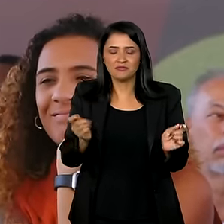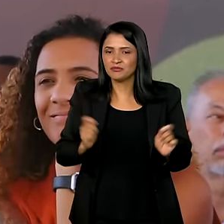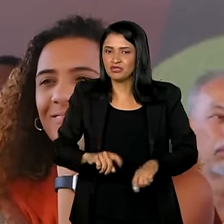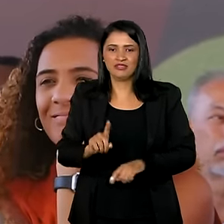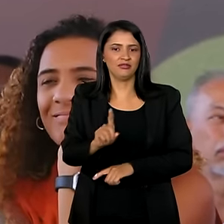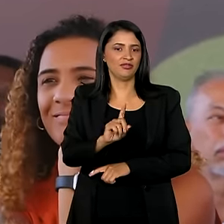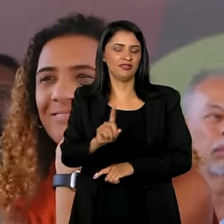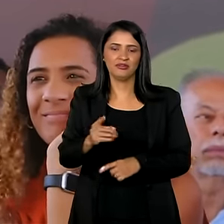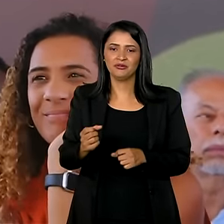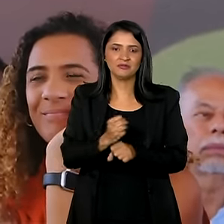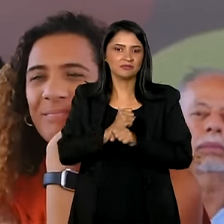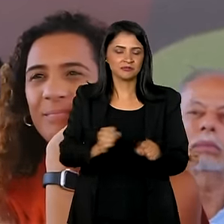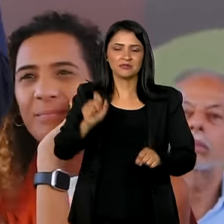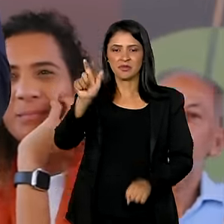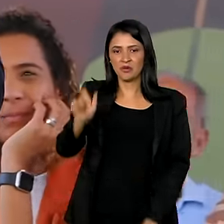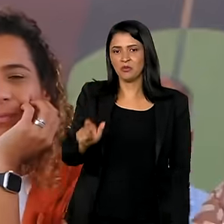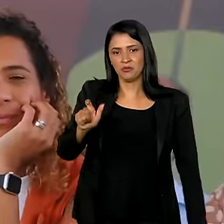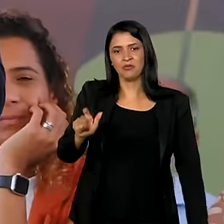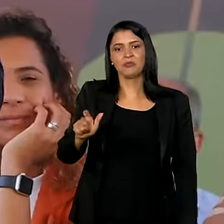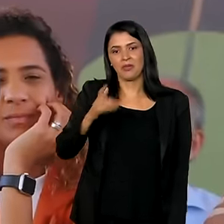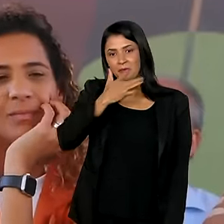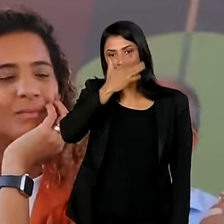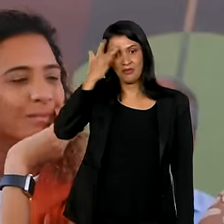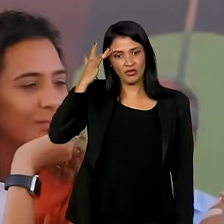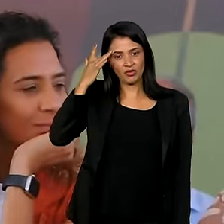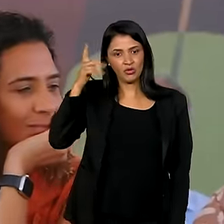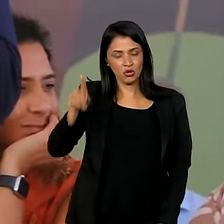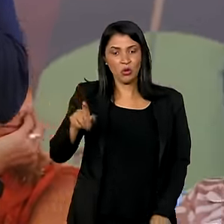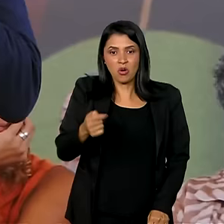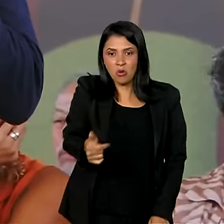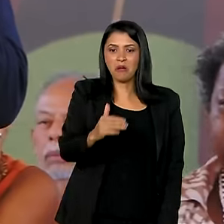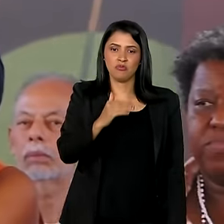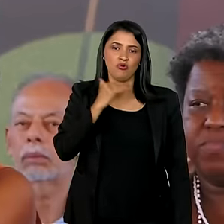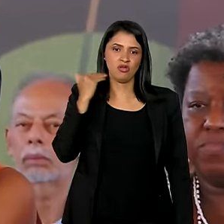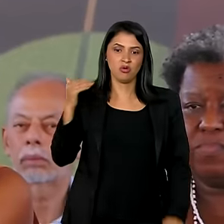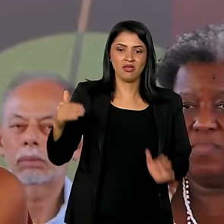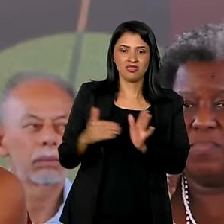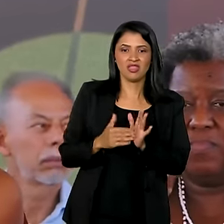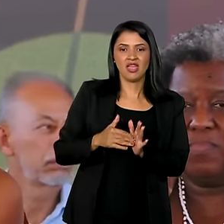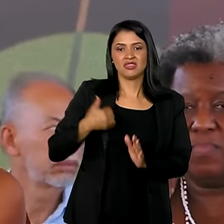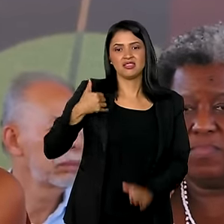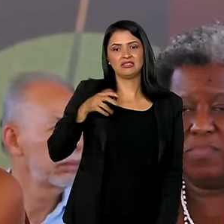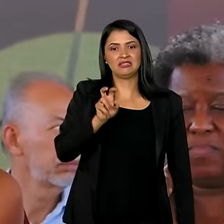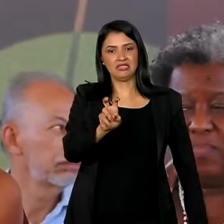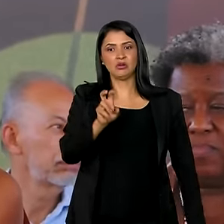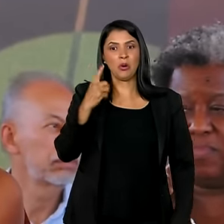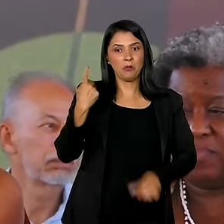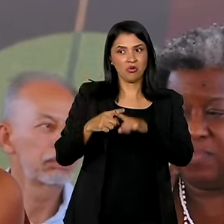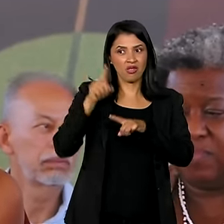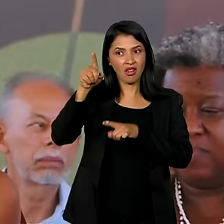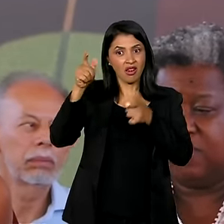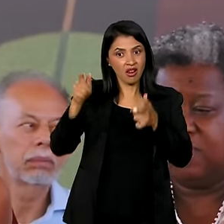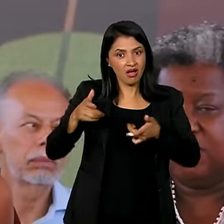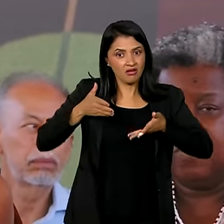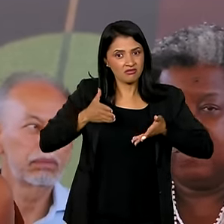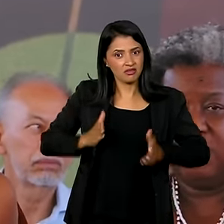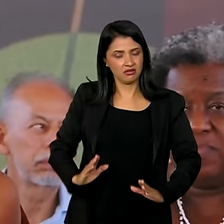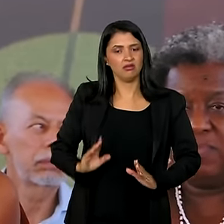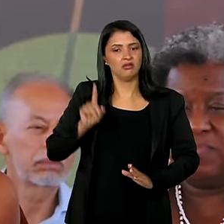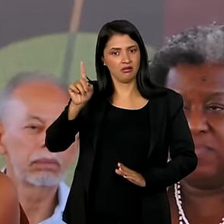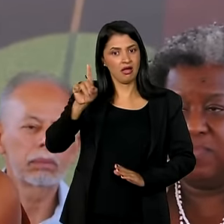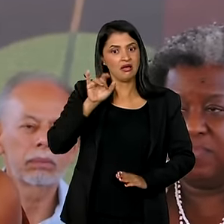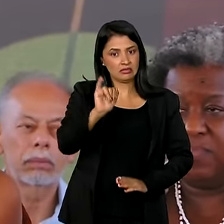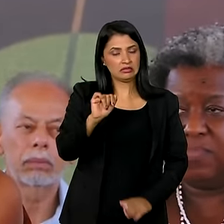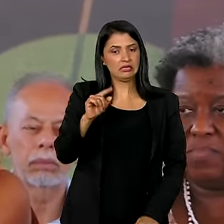não seria possível um cidadão que escapou da morte até os 5 anos de idade, porque lá onde eu nasci, se a